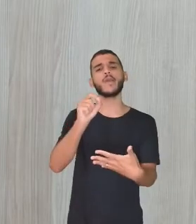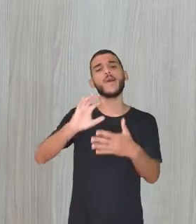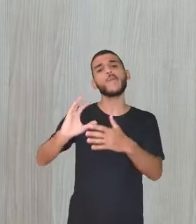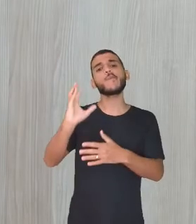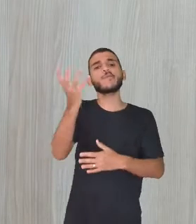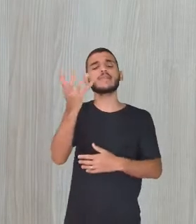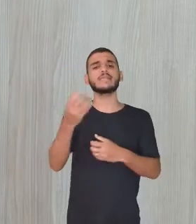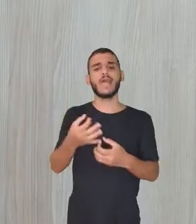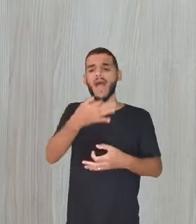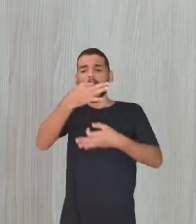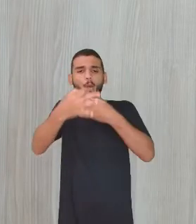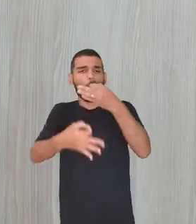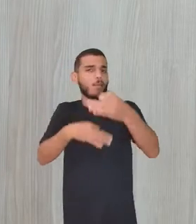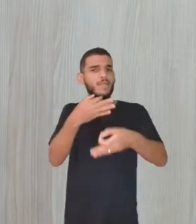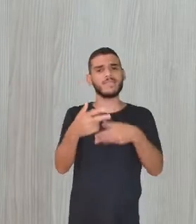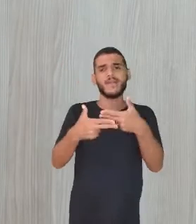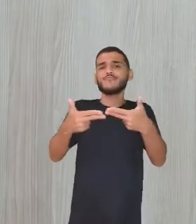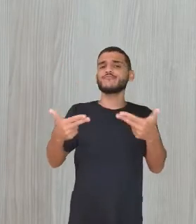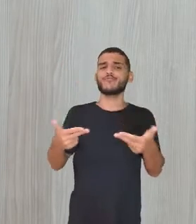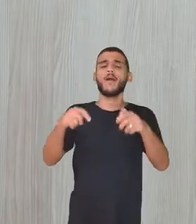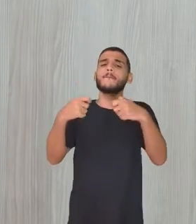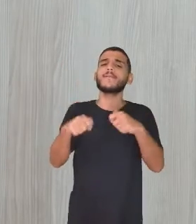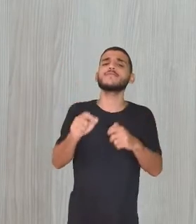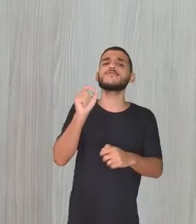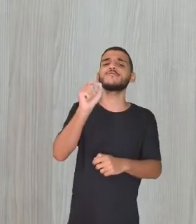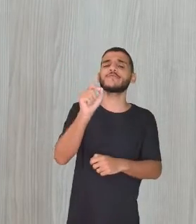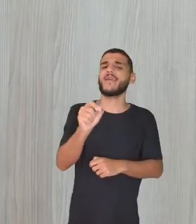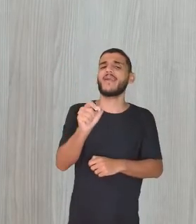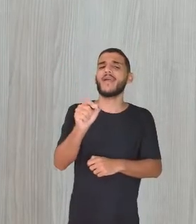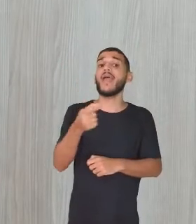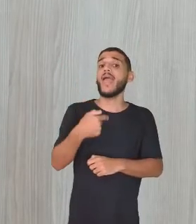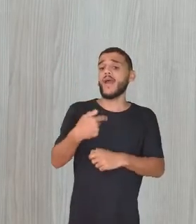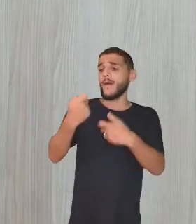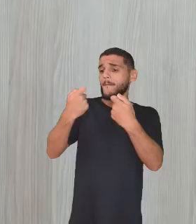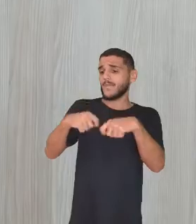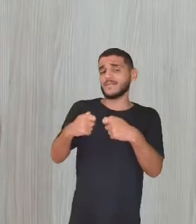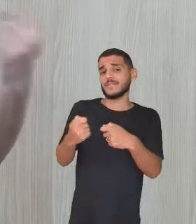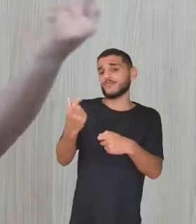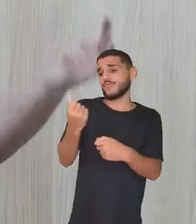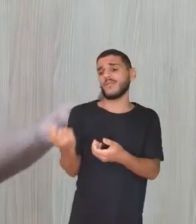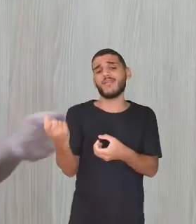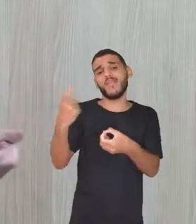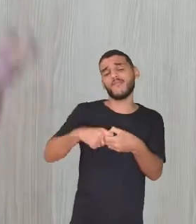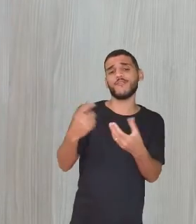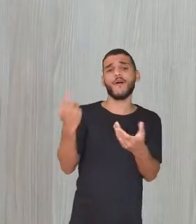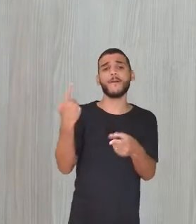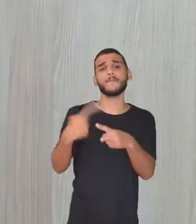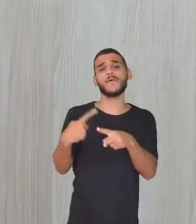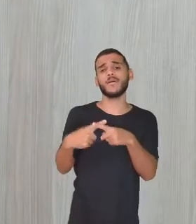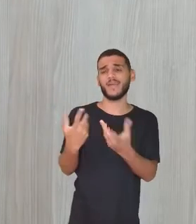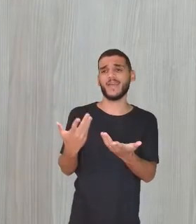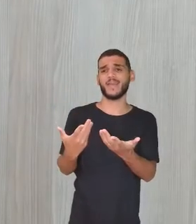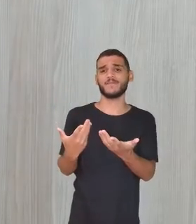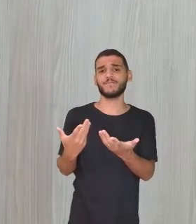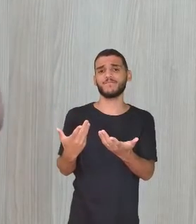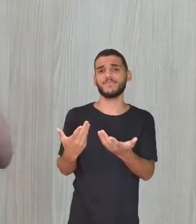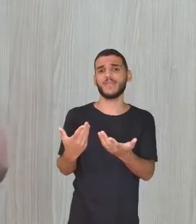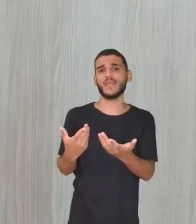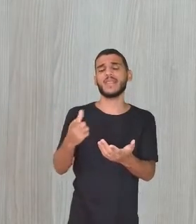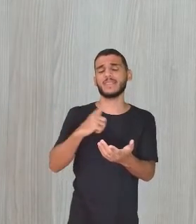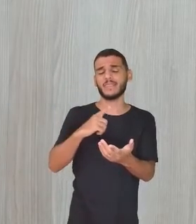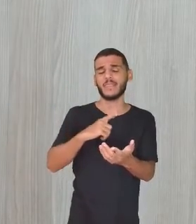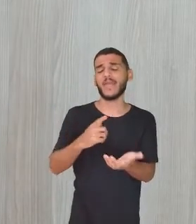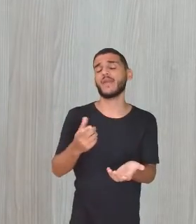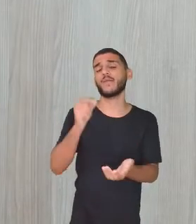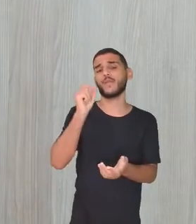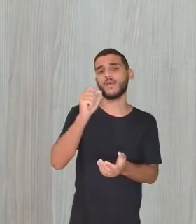preciso argumentar, eu preciso dizer, olha, eu quero o meu dinheiro de volta. Por quê? Porque, de acordo com o Código